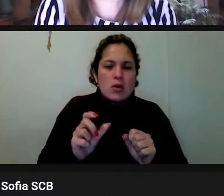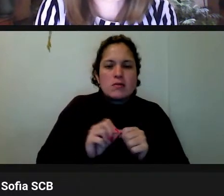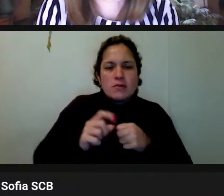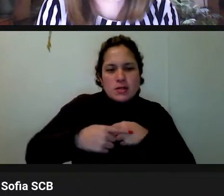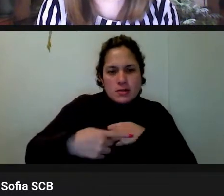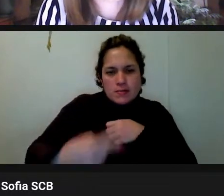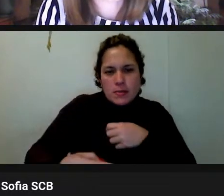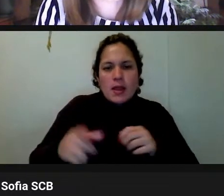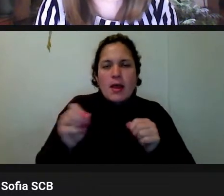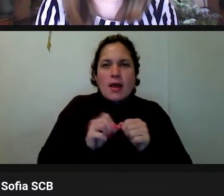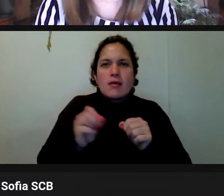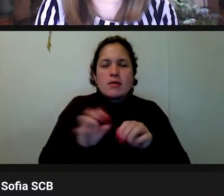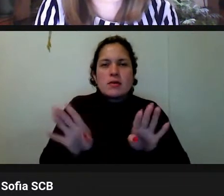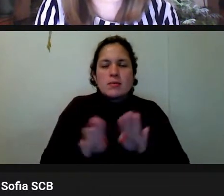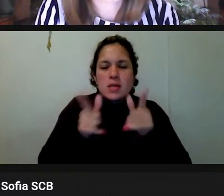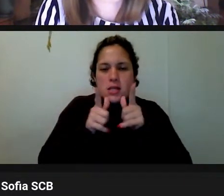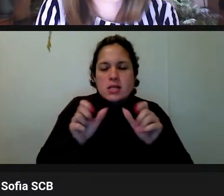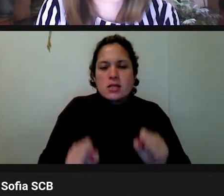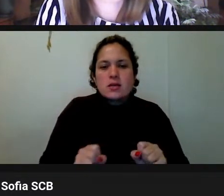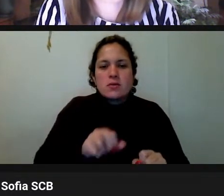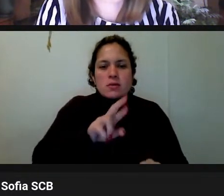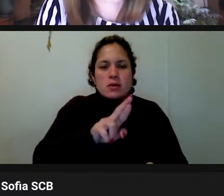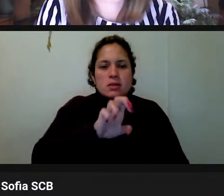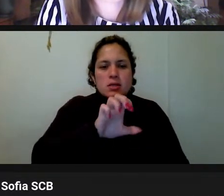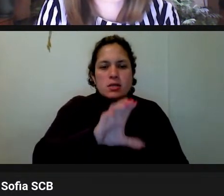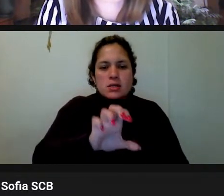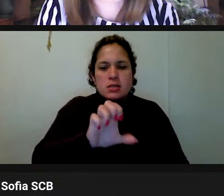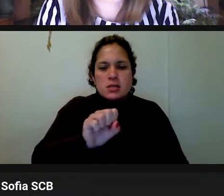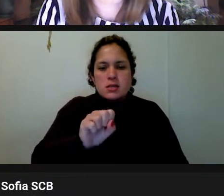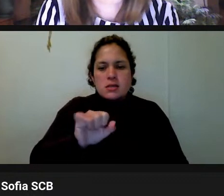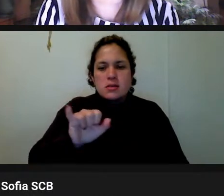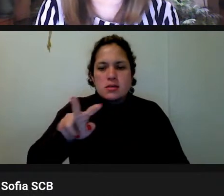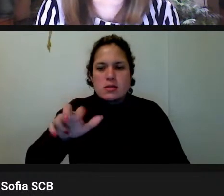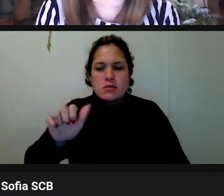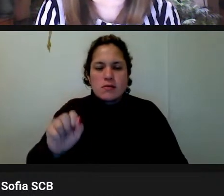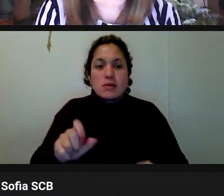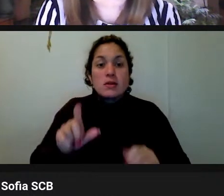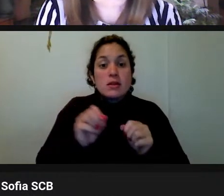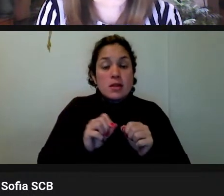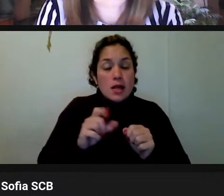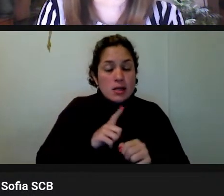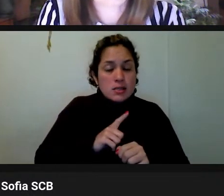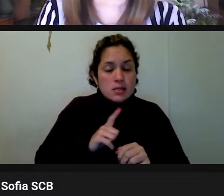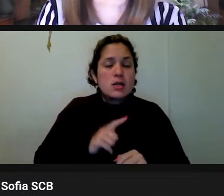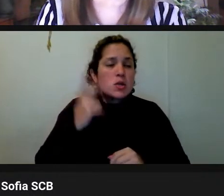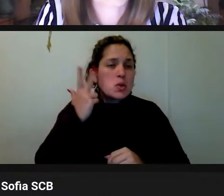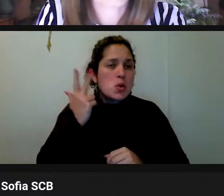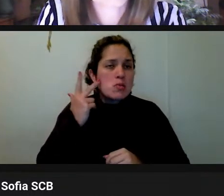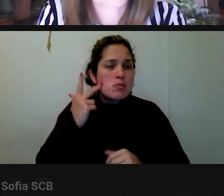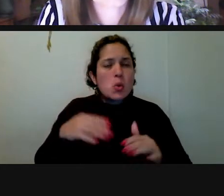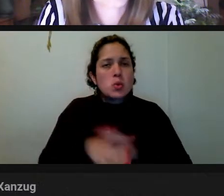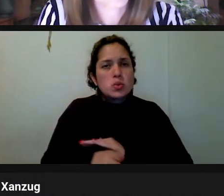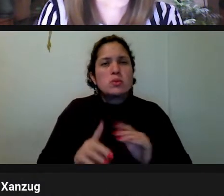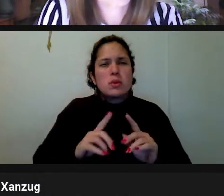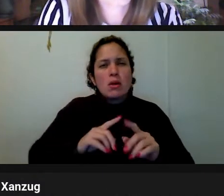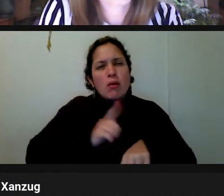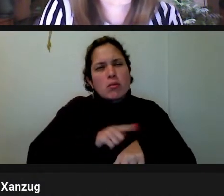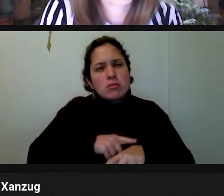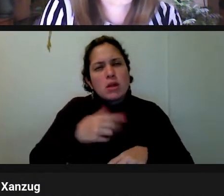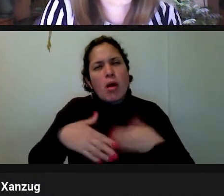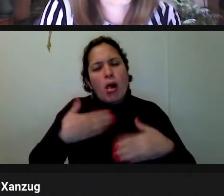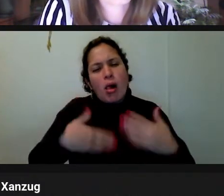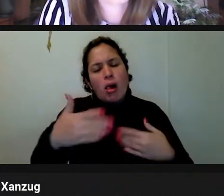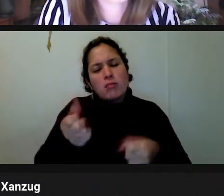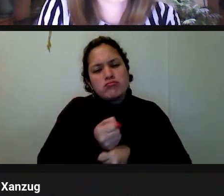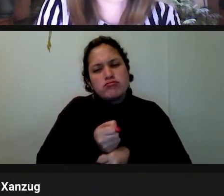línguas recessivas, e que elas têm a tendência interna de se simplificarem com o passar do tempo. E que também ela acrescenta